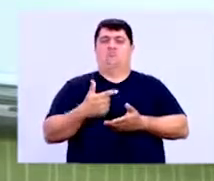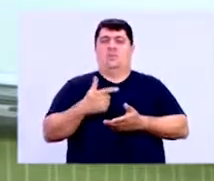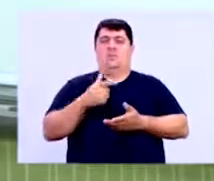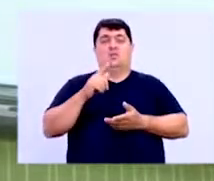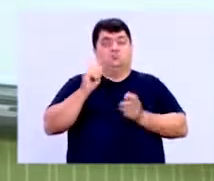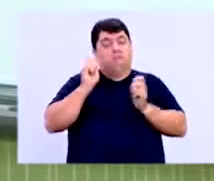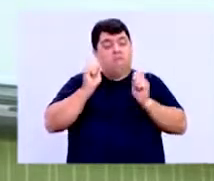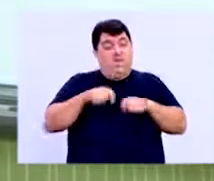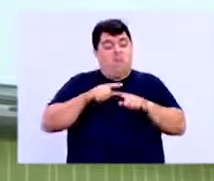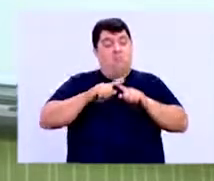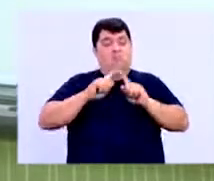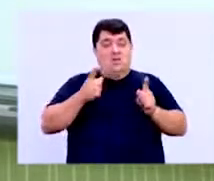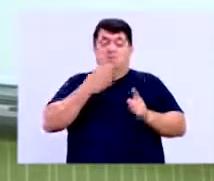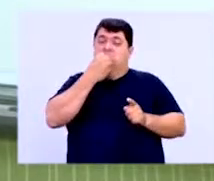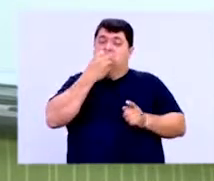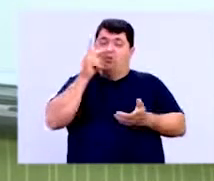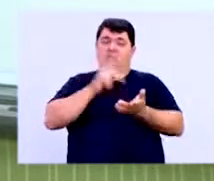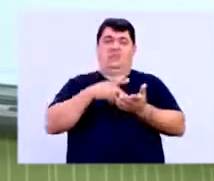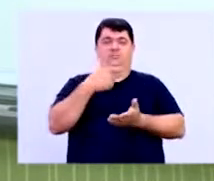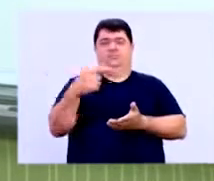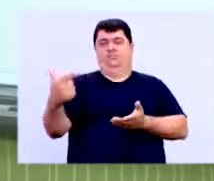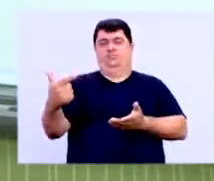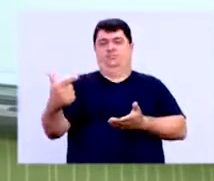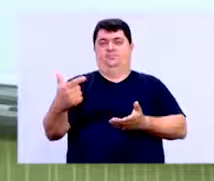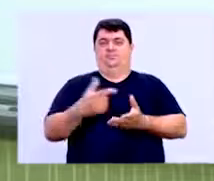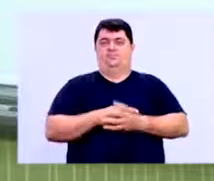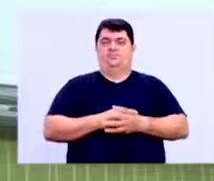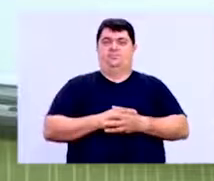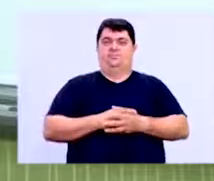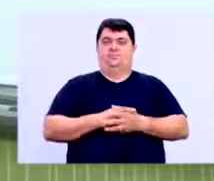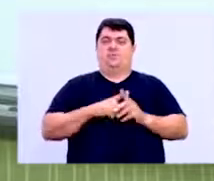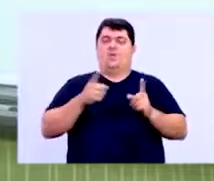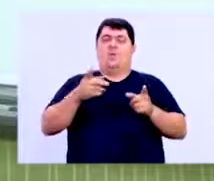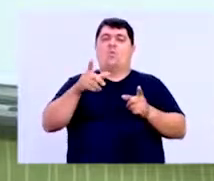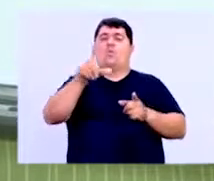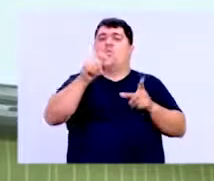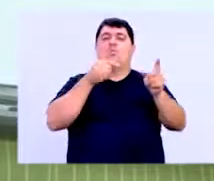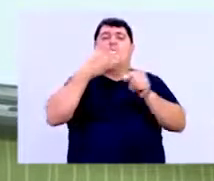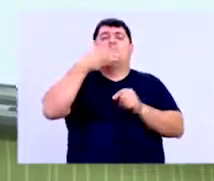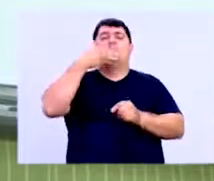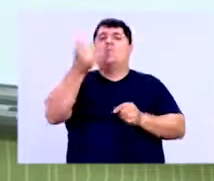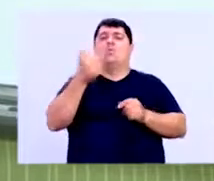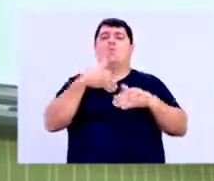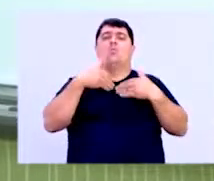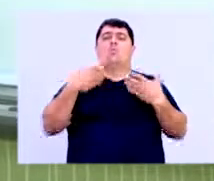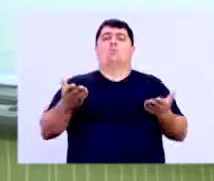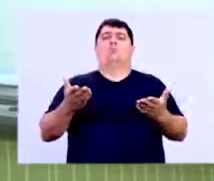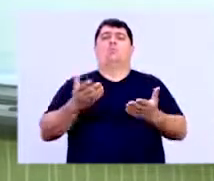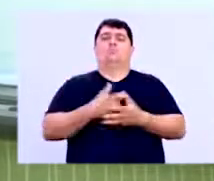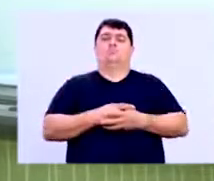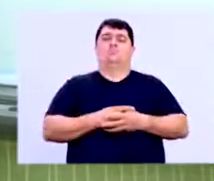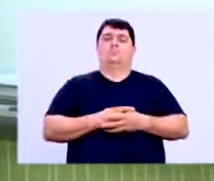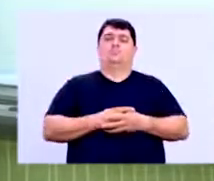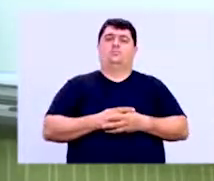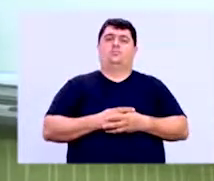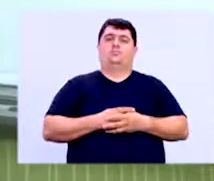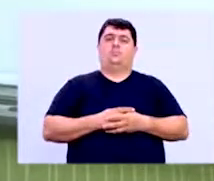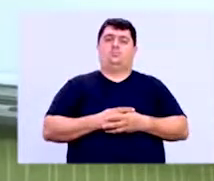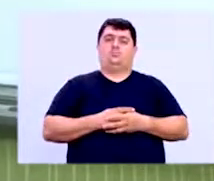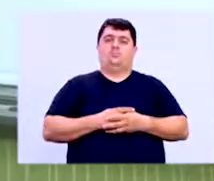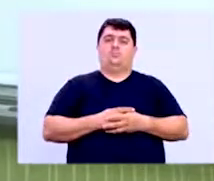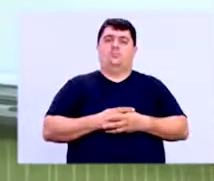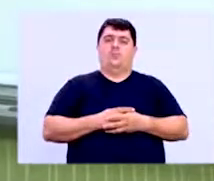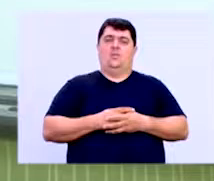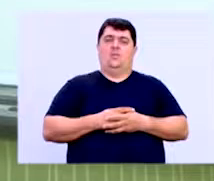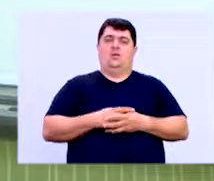método, sim, mas não é o melhor método. Então, qual é o método ideal? Bom, o valor percebido é